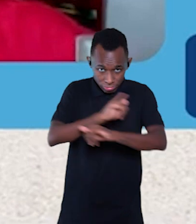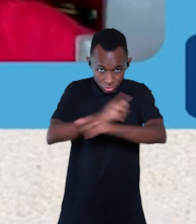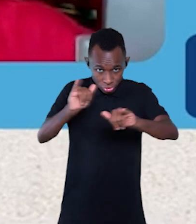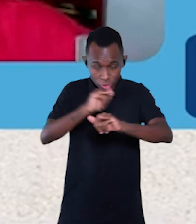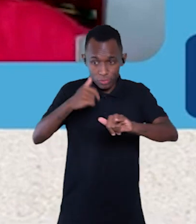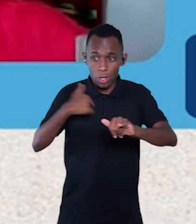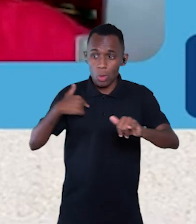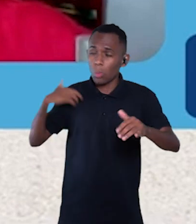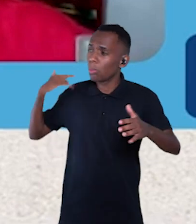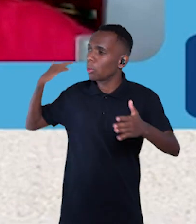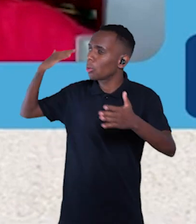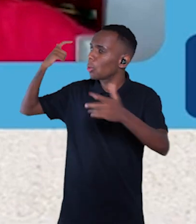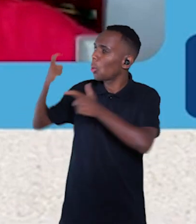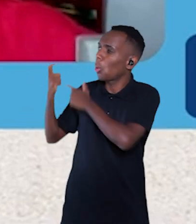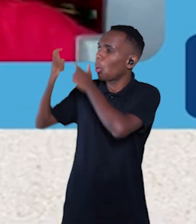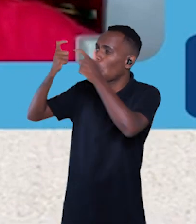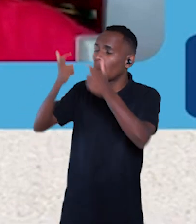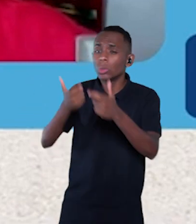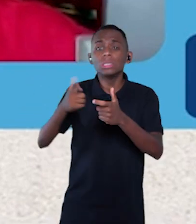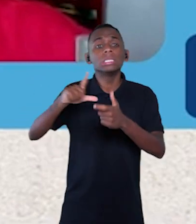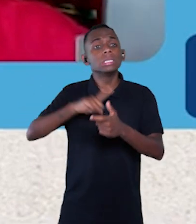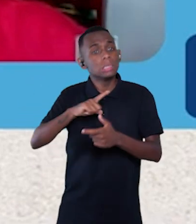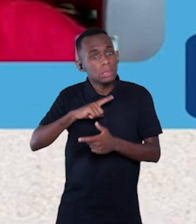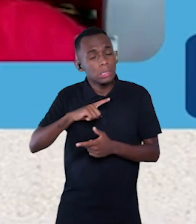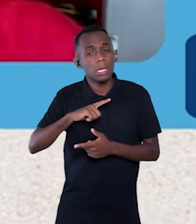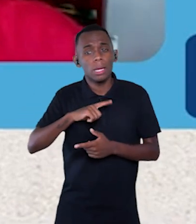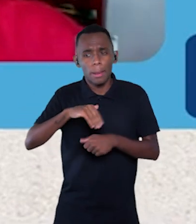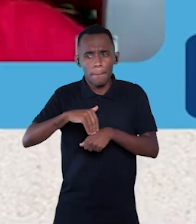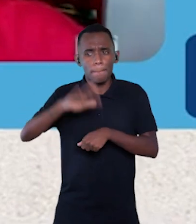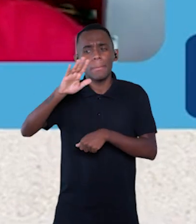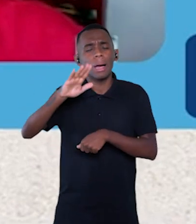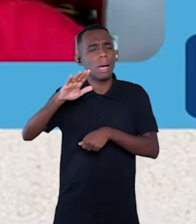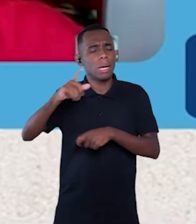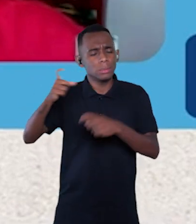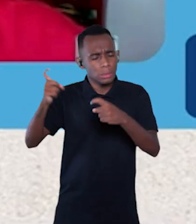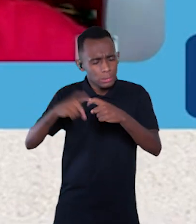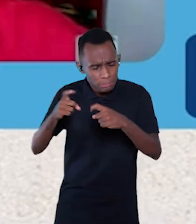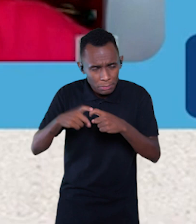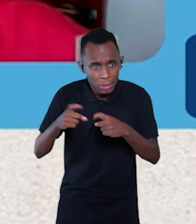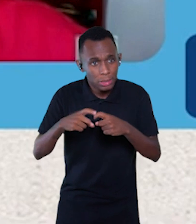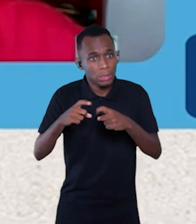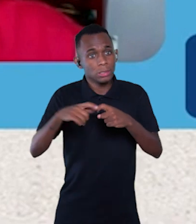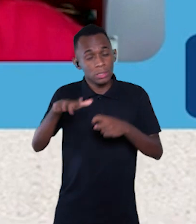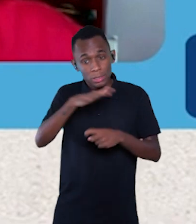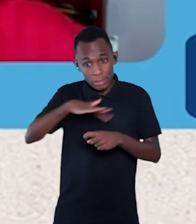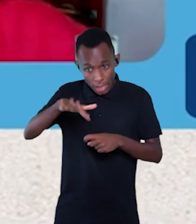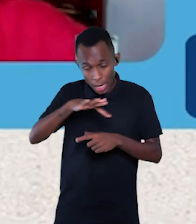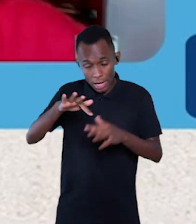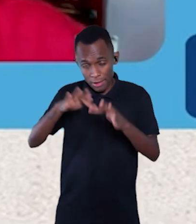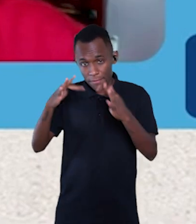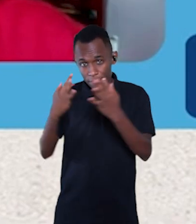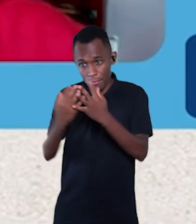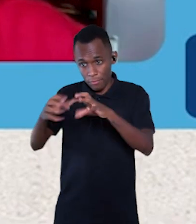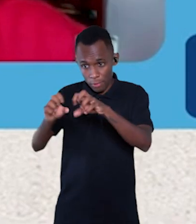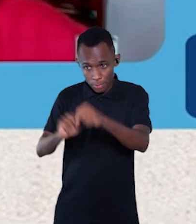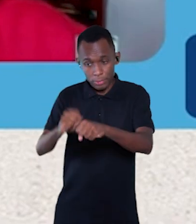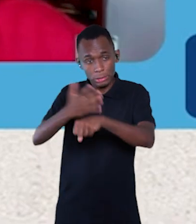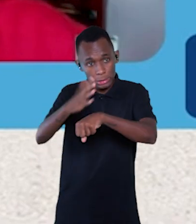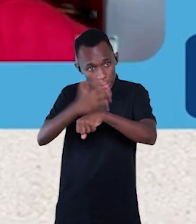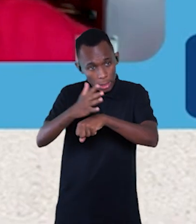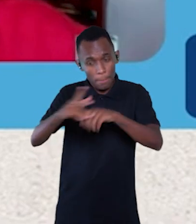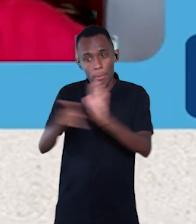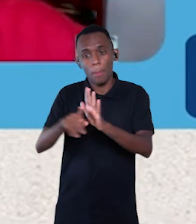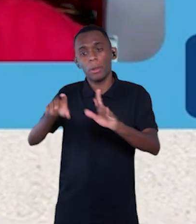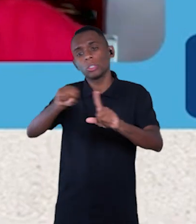Eu gosto de dizer que de onde eu vim há muito mais médicos, né? Eu me formei no serviço de medicina de família e comunidade,